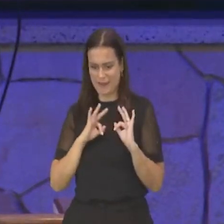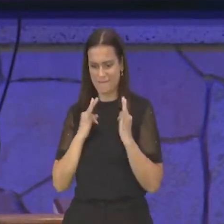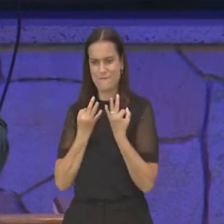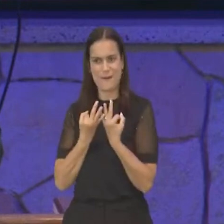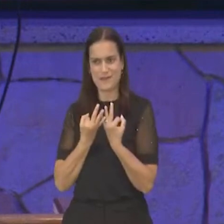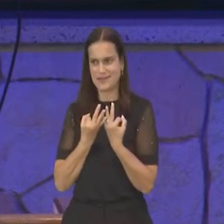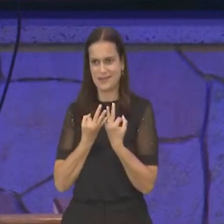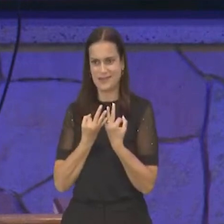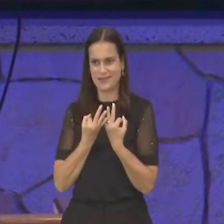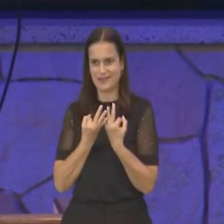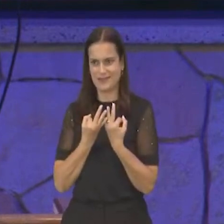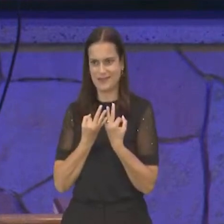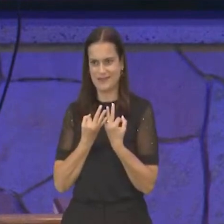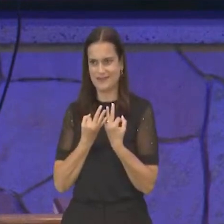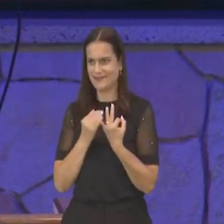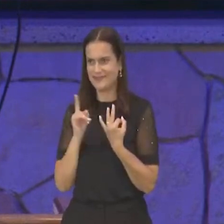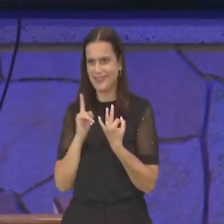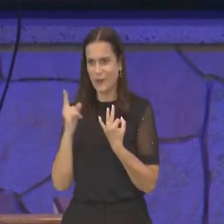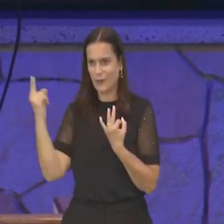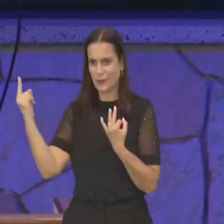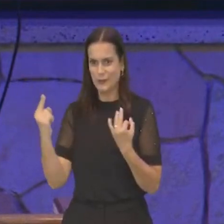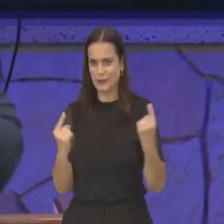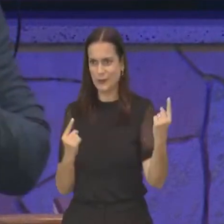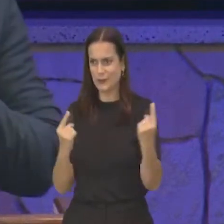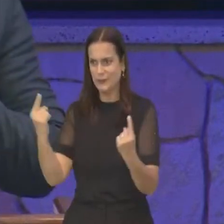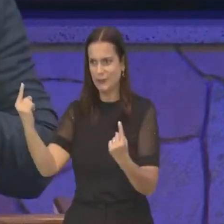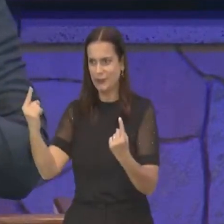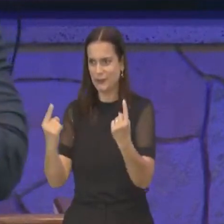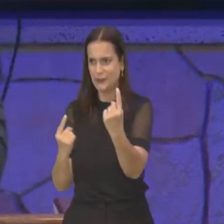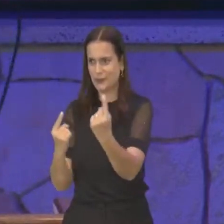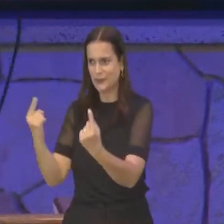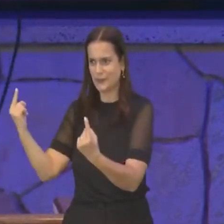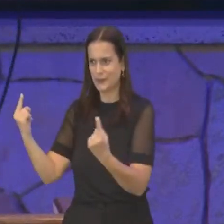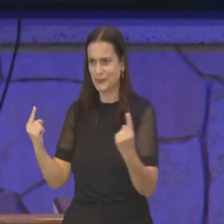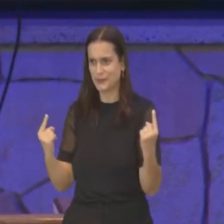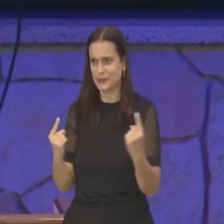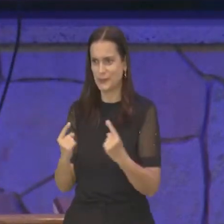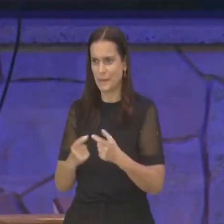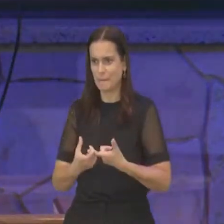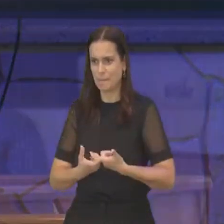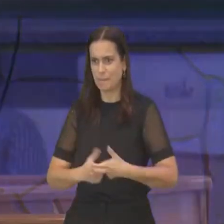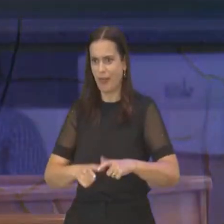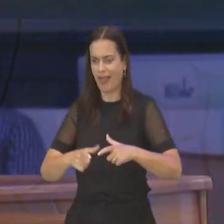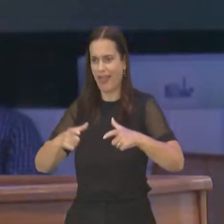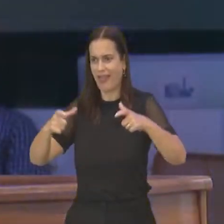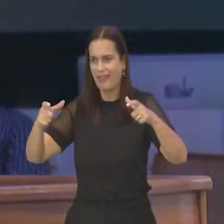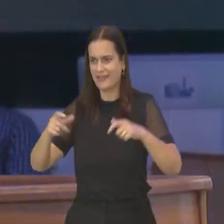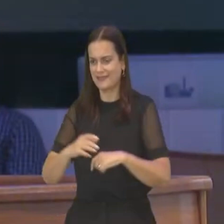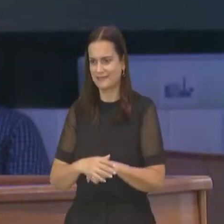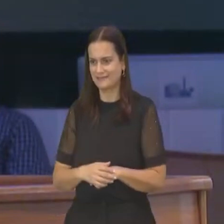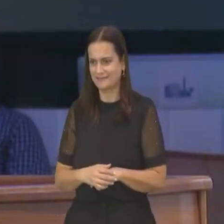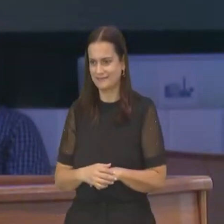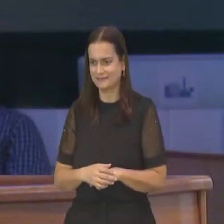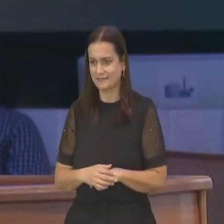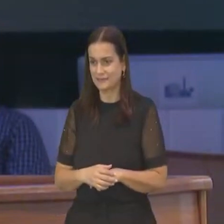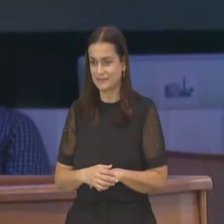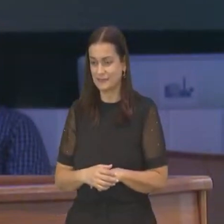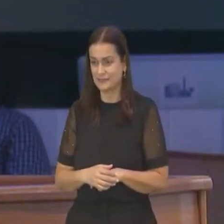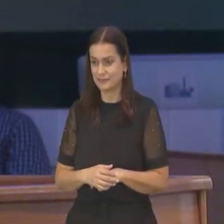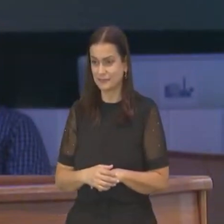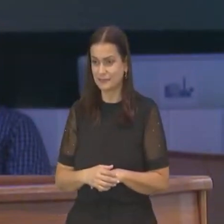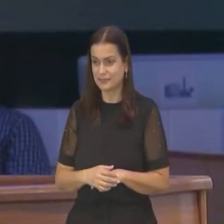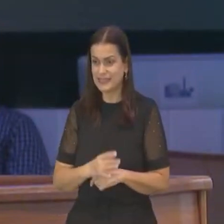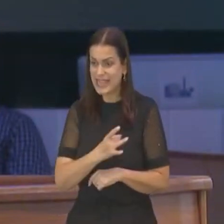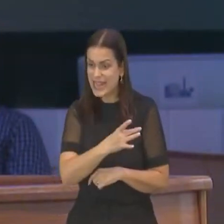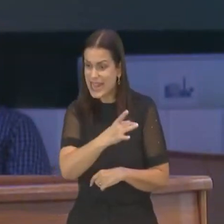de hospitalidade, de recepção para os viajantes, para os andarilhos.